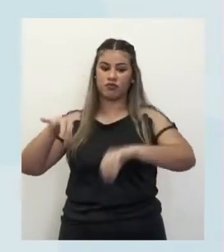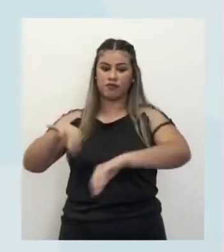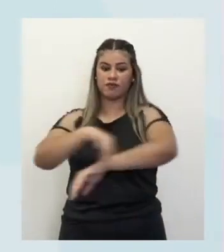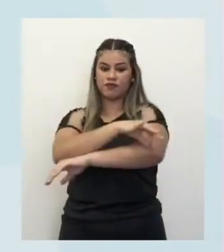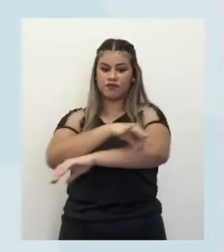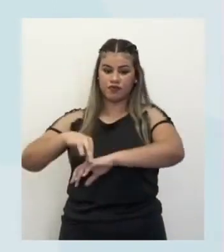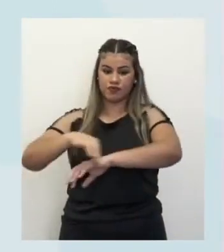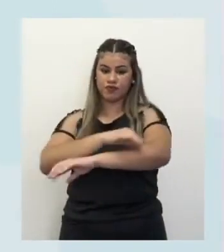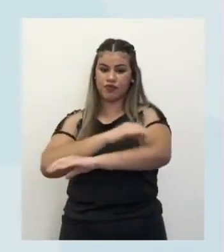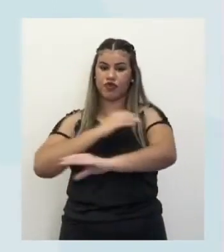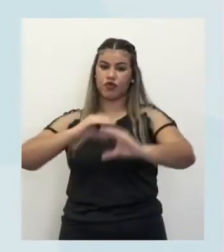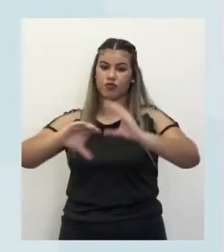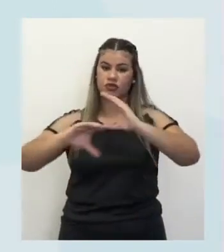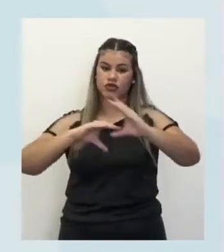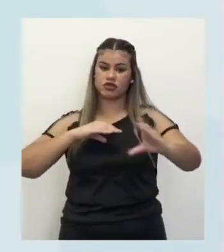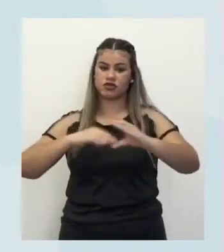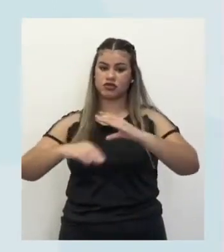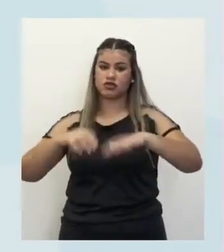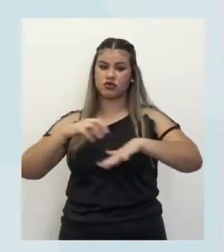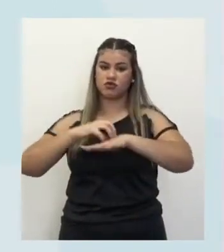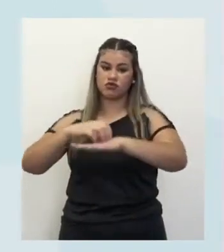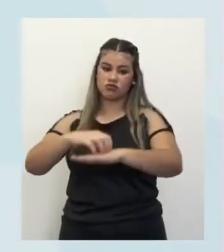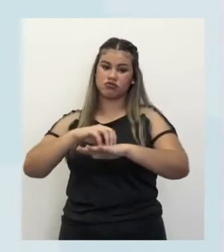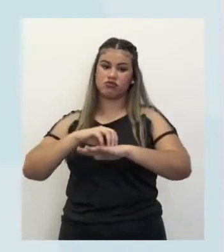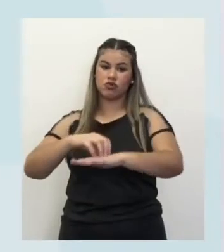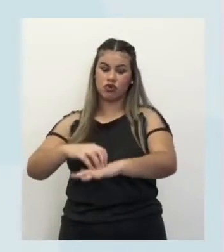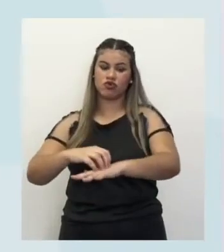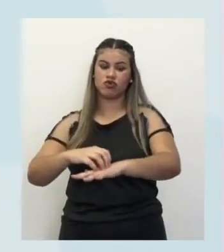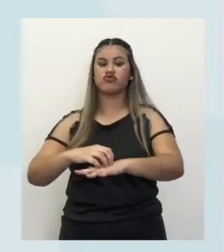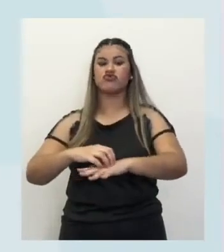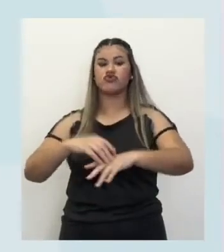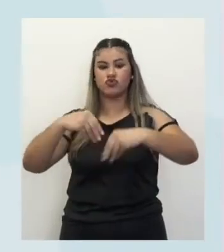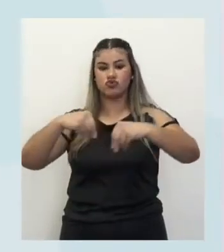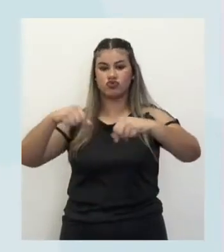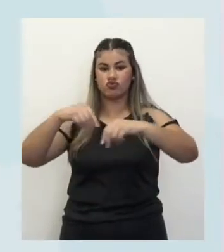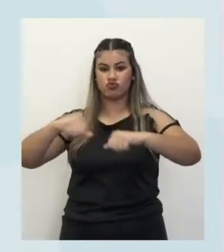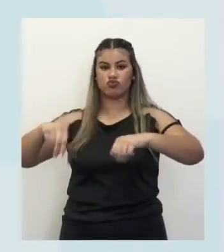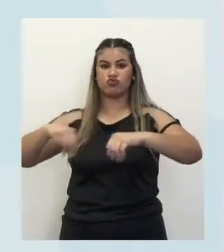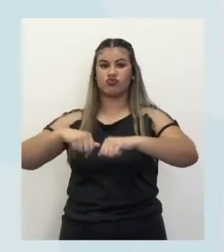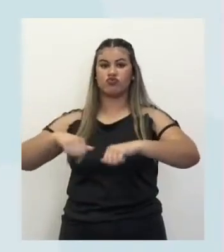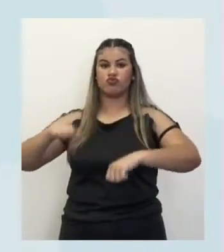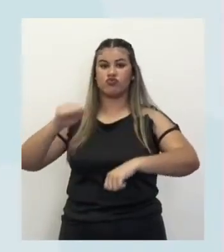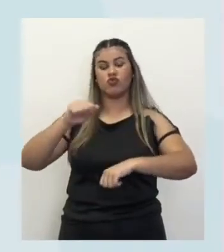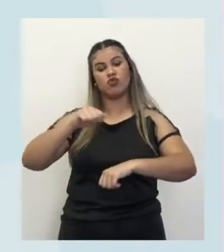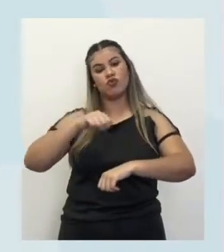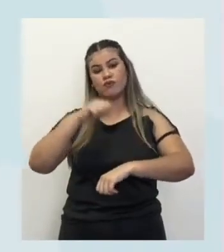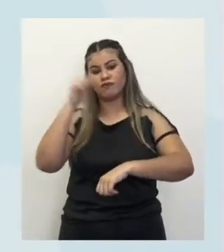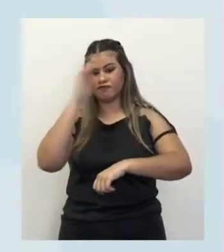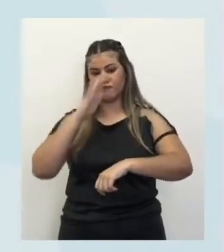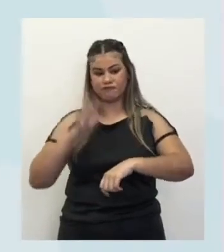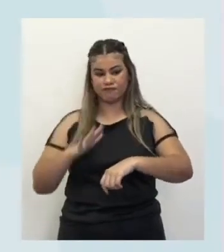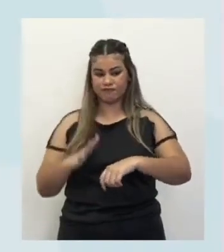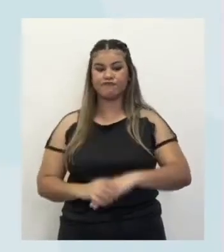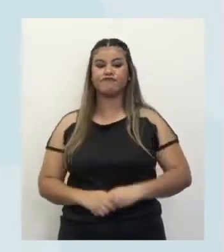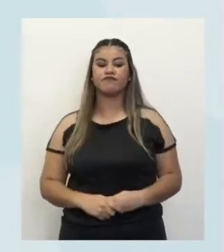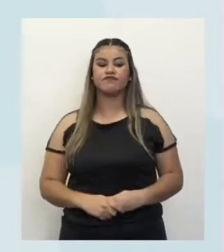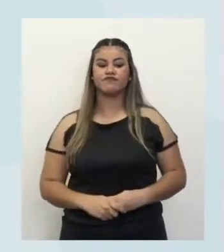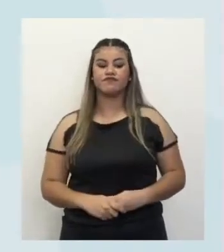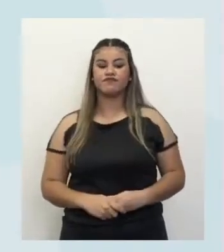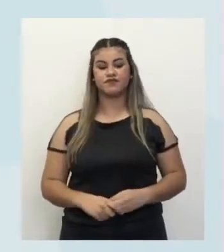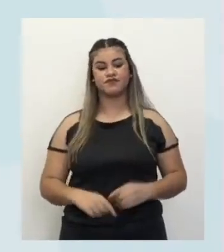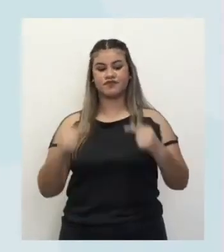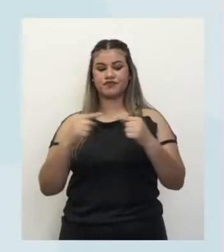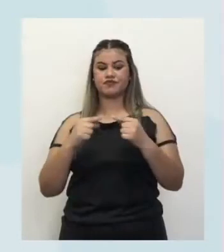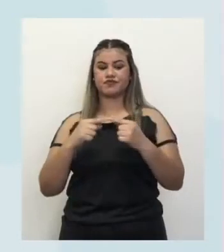comunicação e transporte no território nacional. Tem aí uma imagem, né, ilustrativa para vocês dos